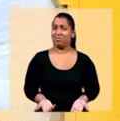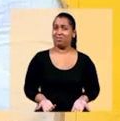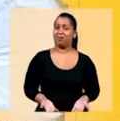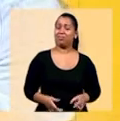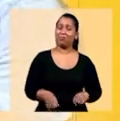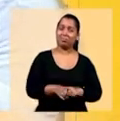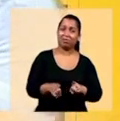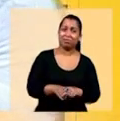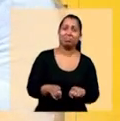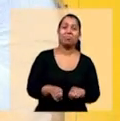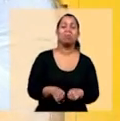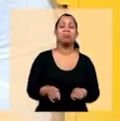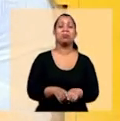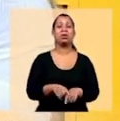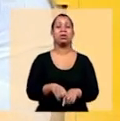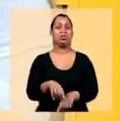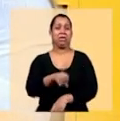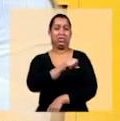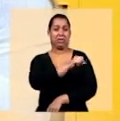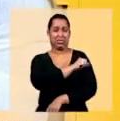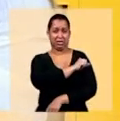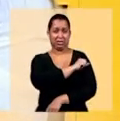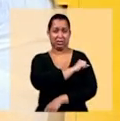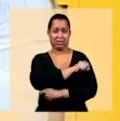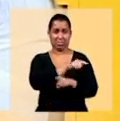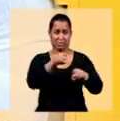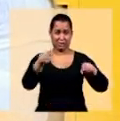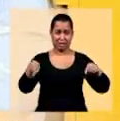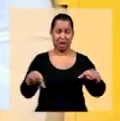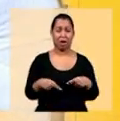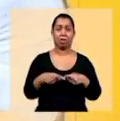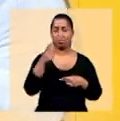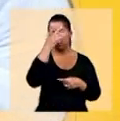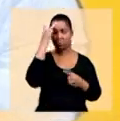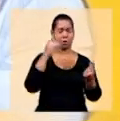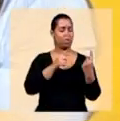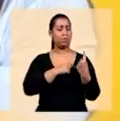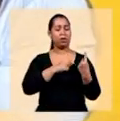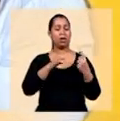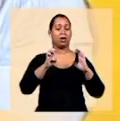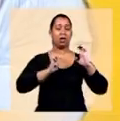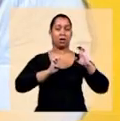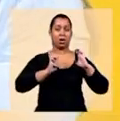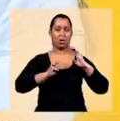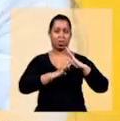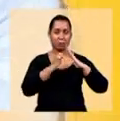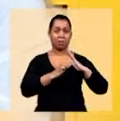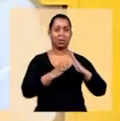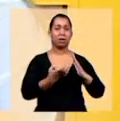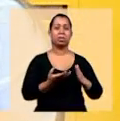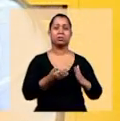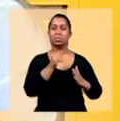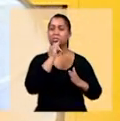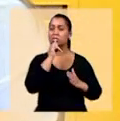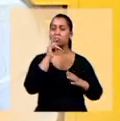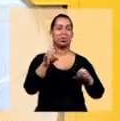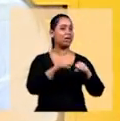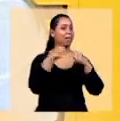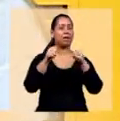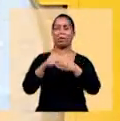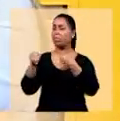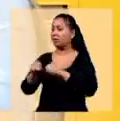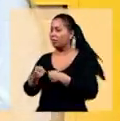E em aula, por exemplo, eu tenho vídeos de situações de colaborador que chega na empresa e quebra a empresa